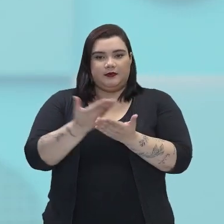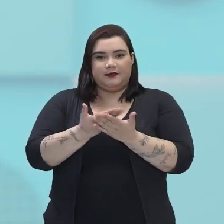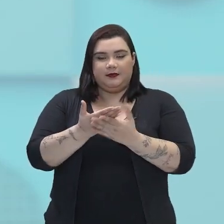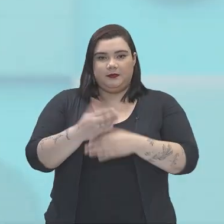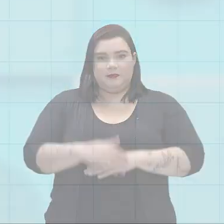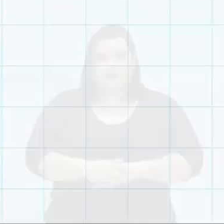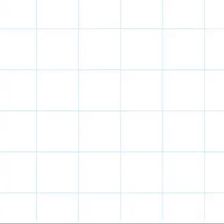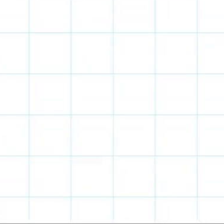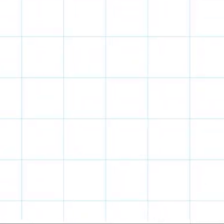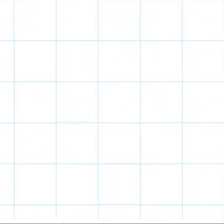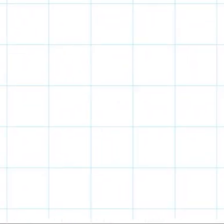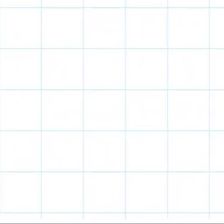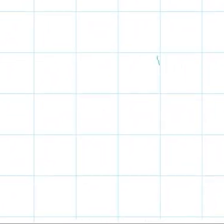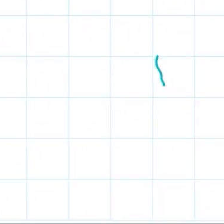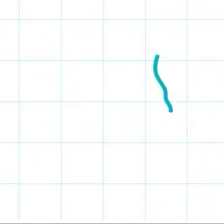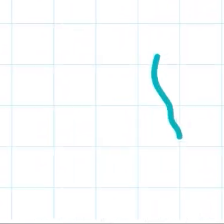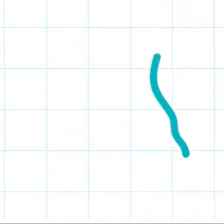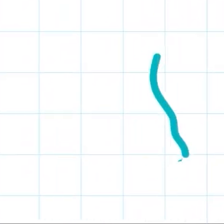aula.